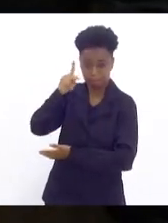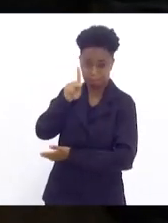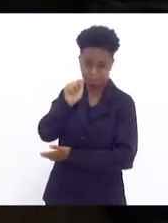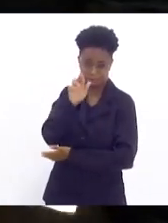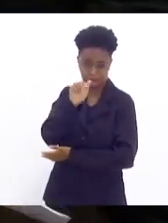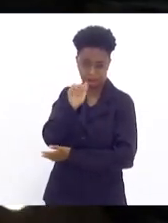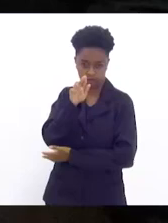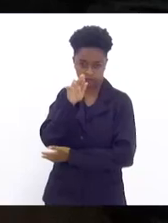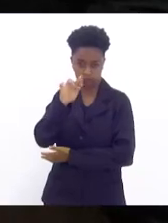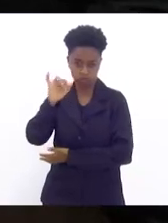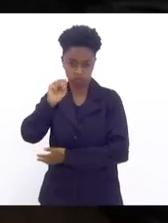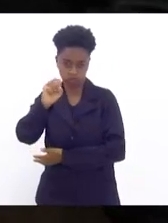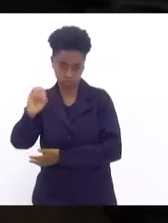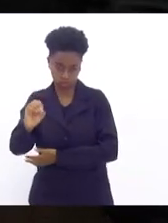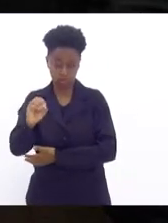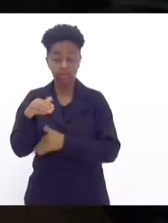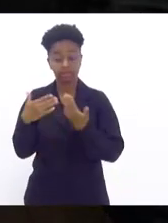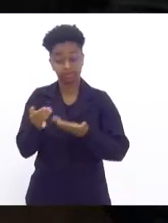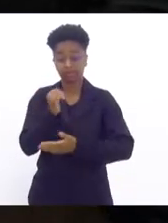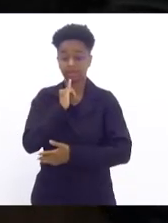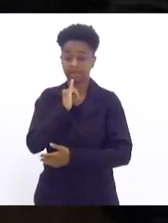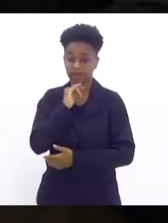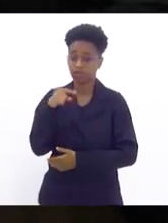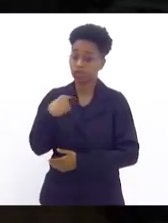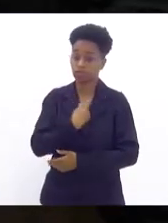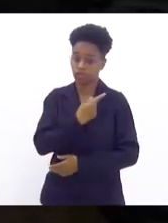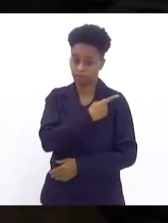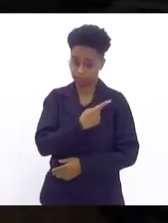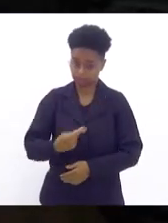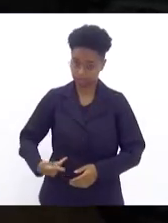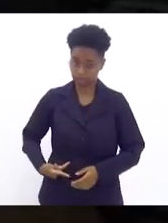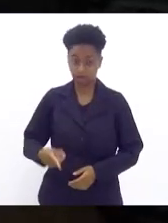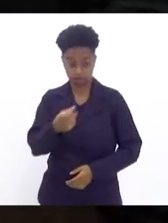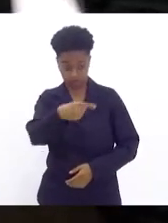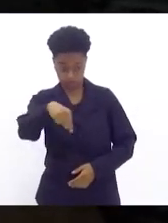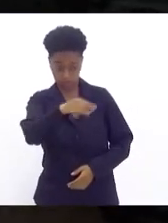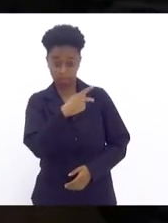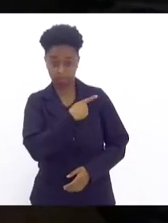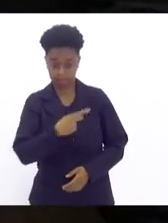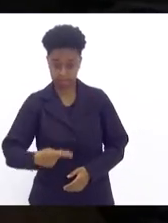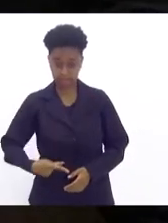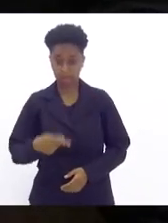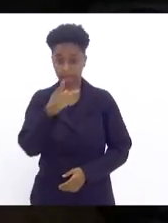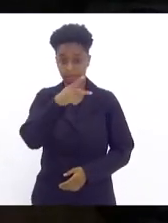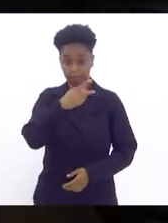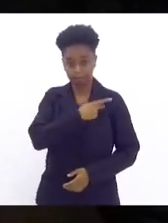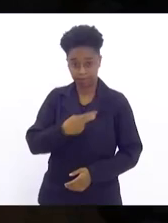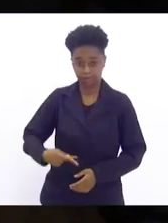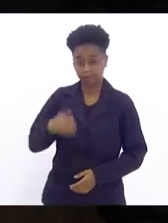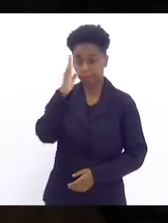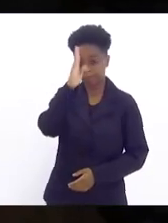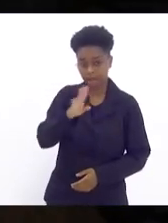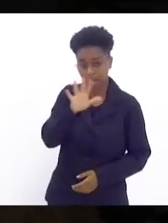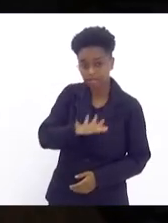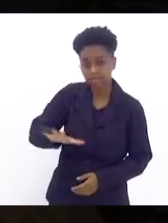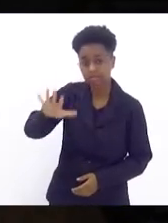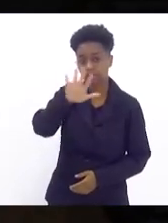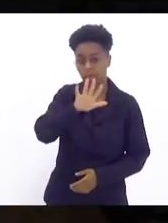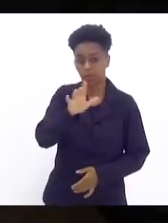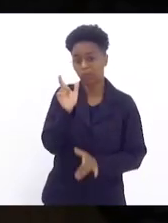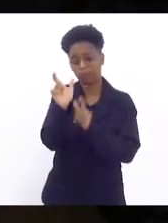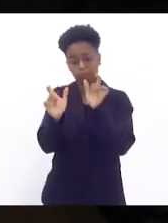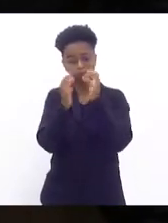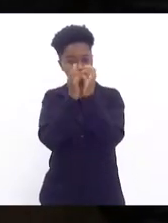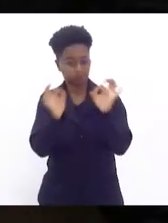infelizmente o nosso Presidente o vosso presidente do Brasil usou de uma infelicidade